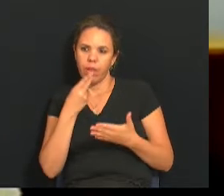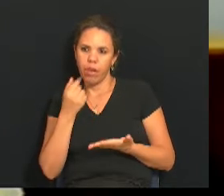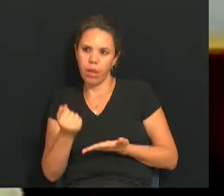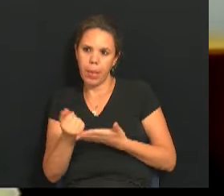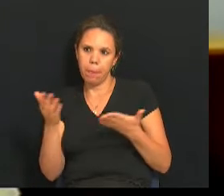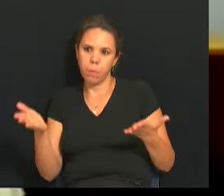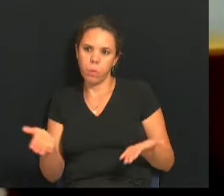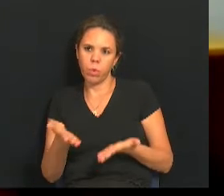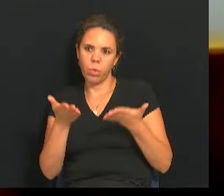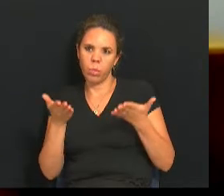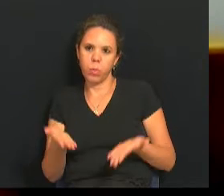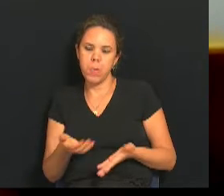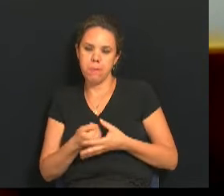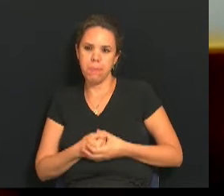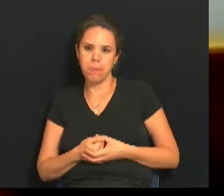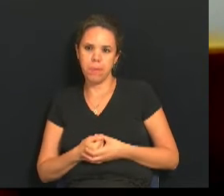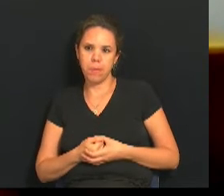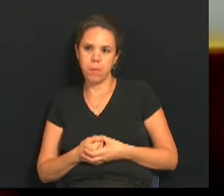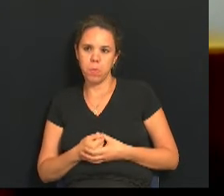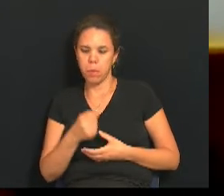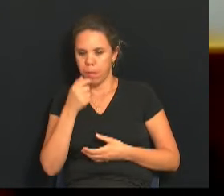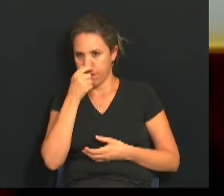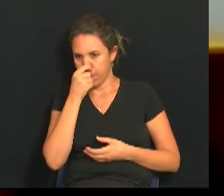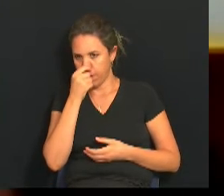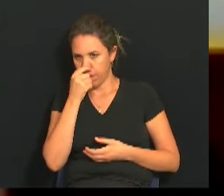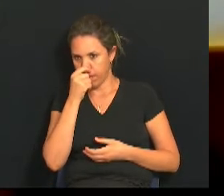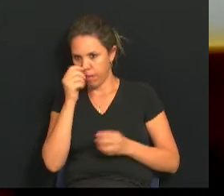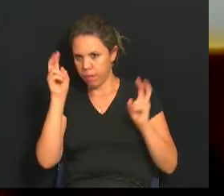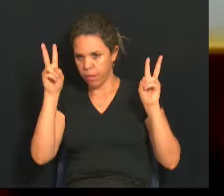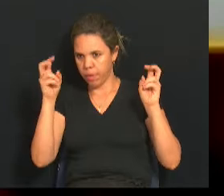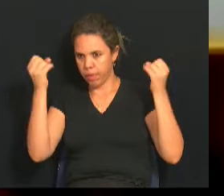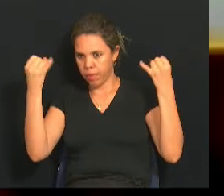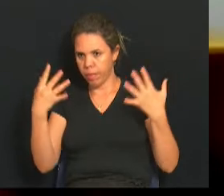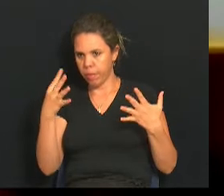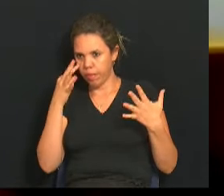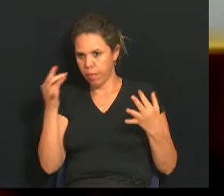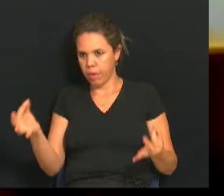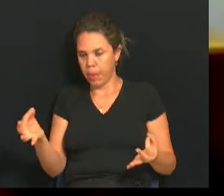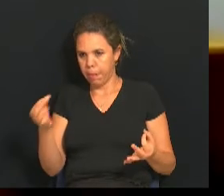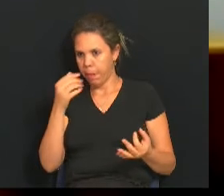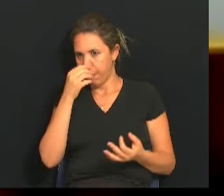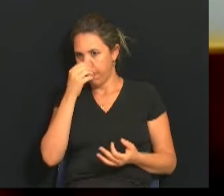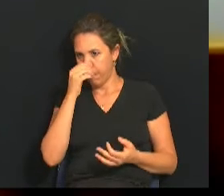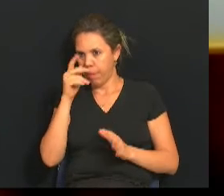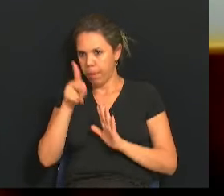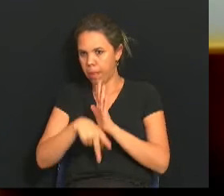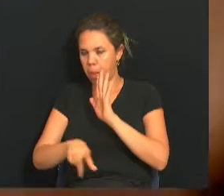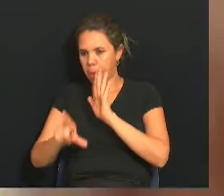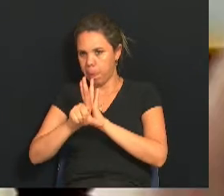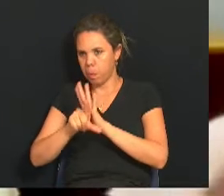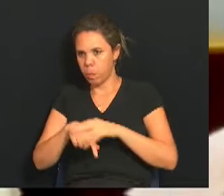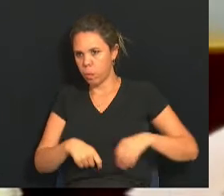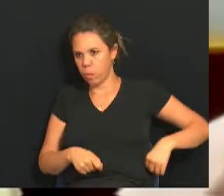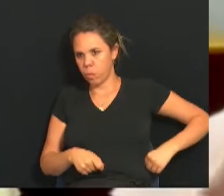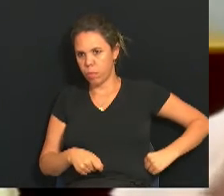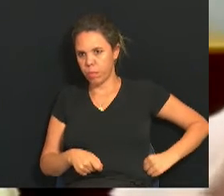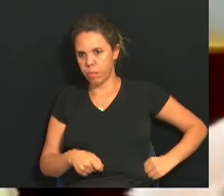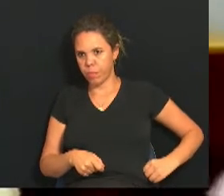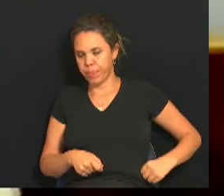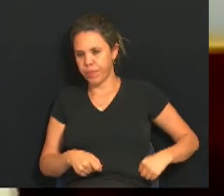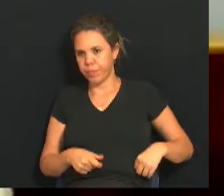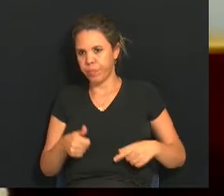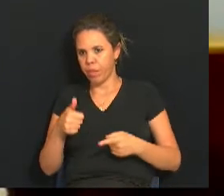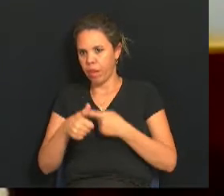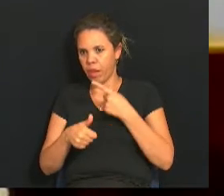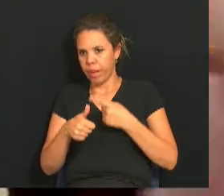favorecem o que eu vou estar olhando ali para o projeto de lei. Primeiro,